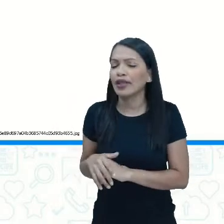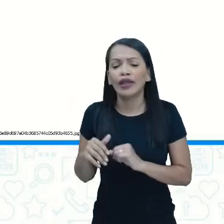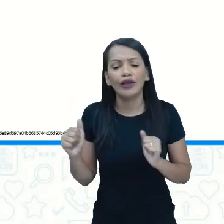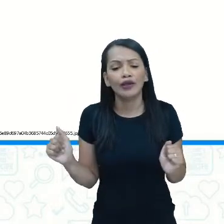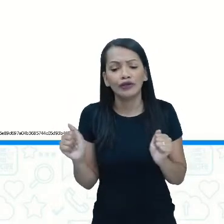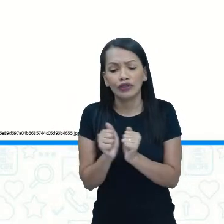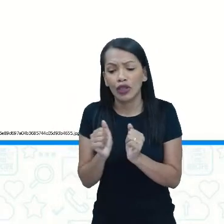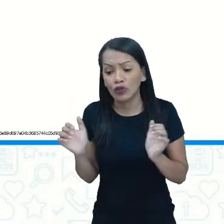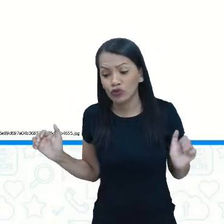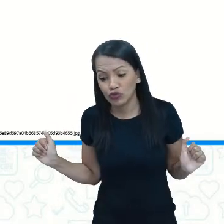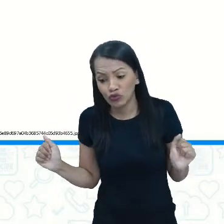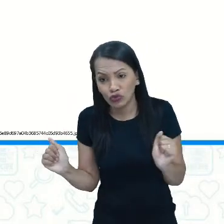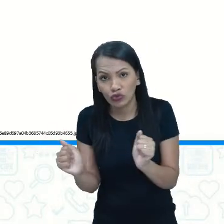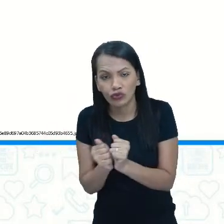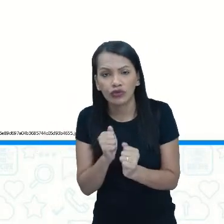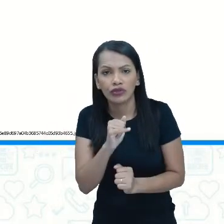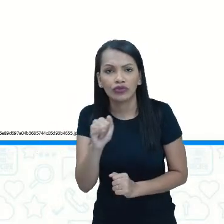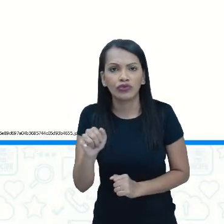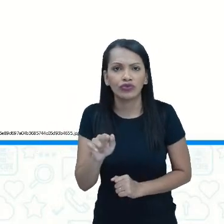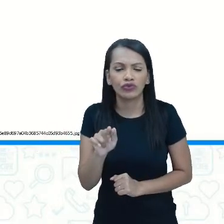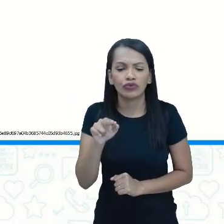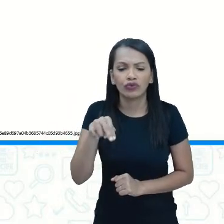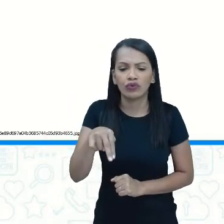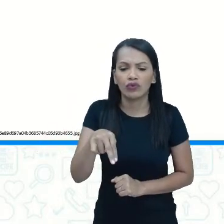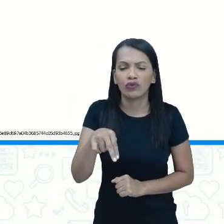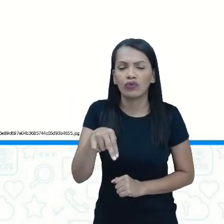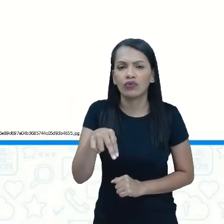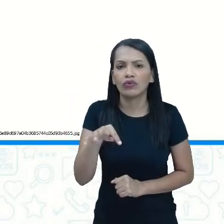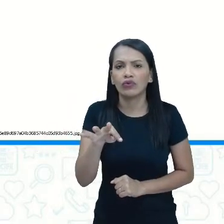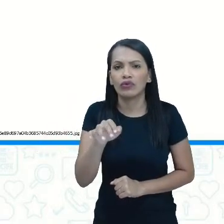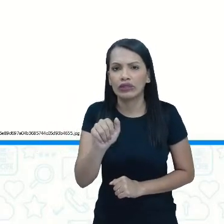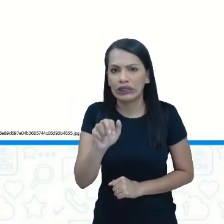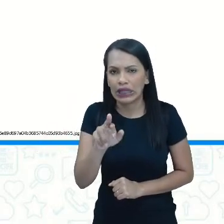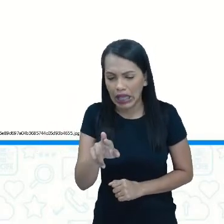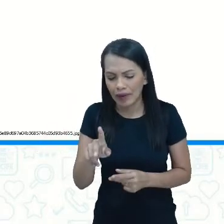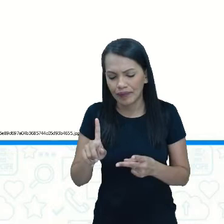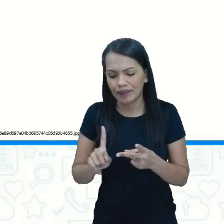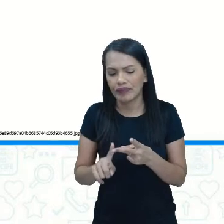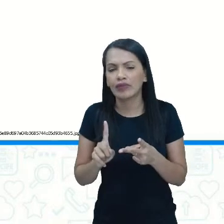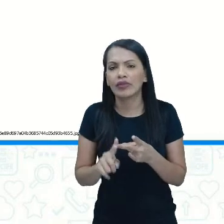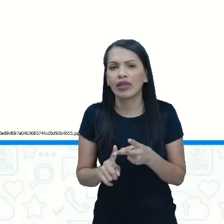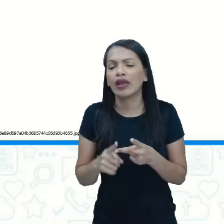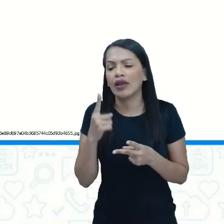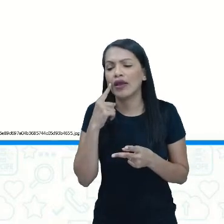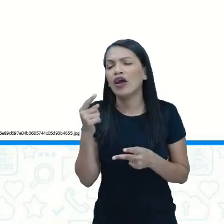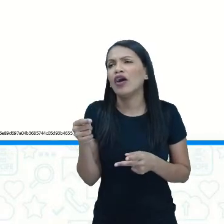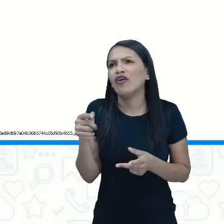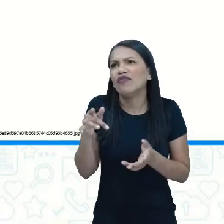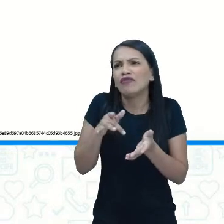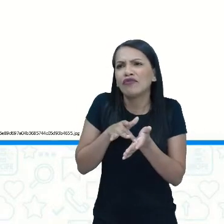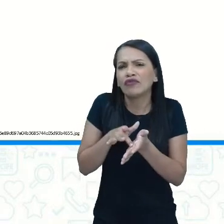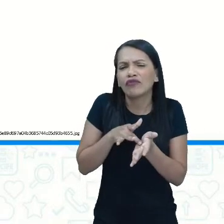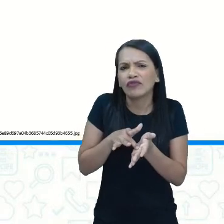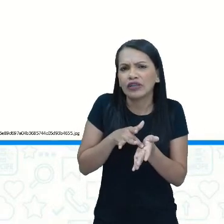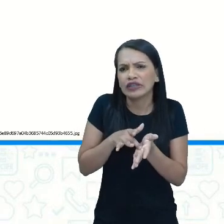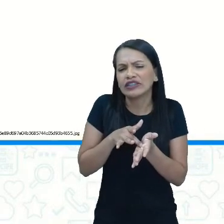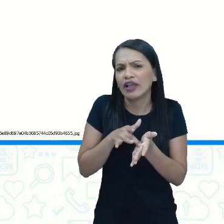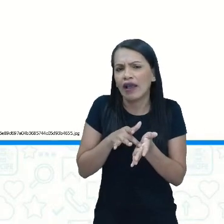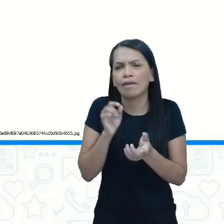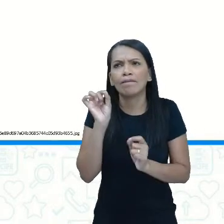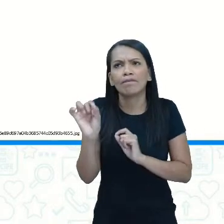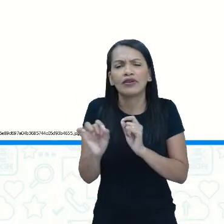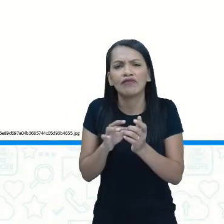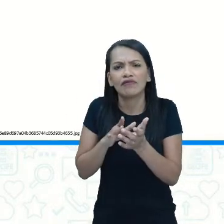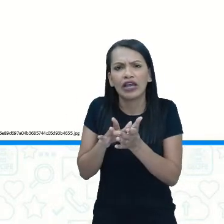as crianças, coloque a música, finja-se, aliás,